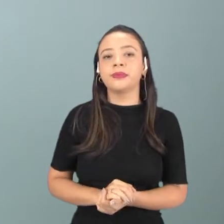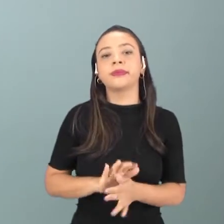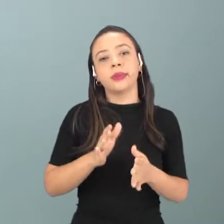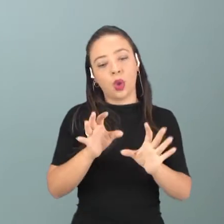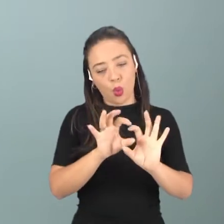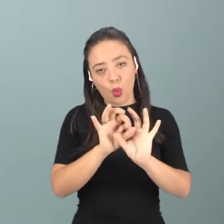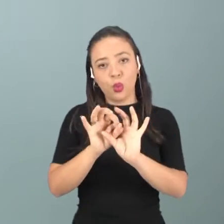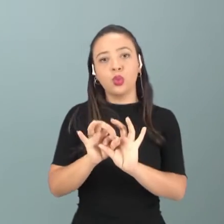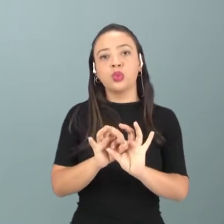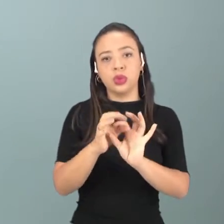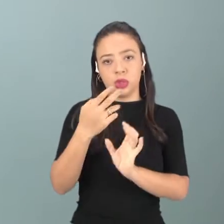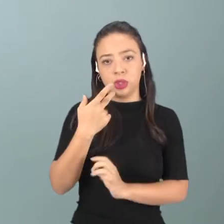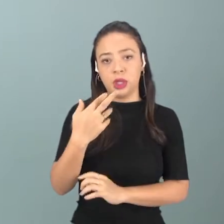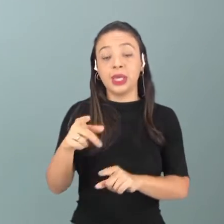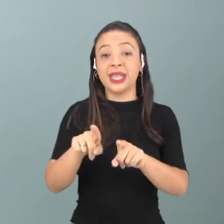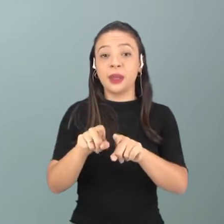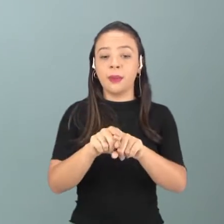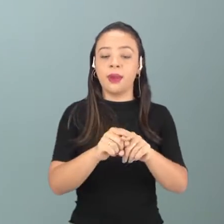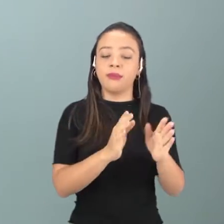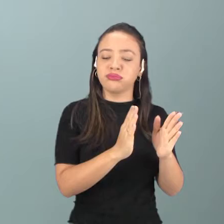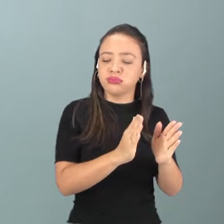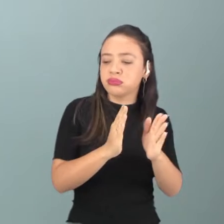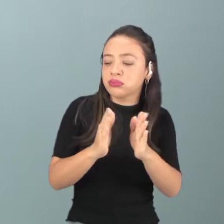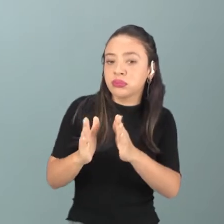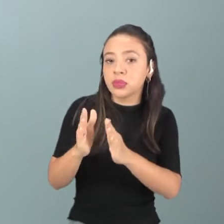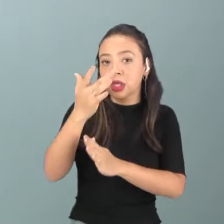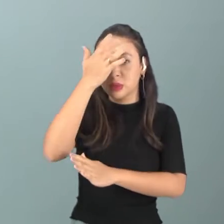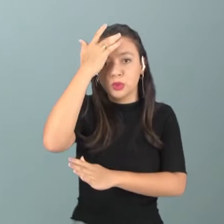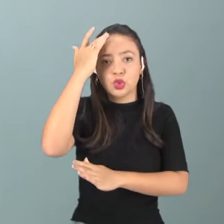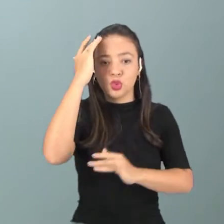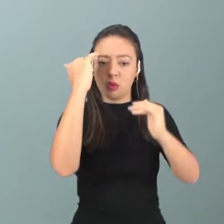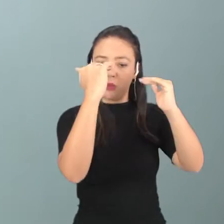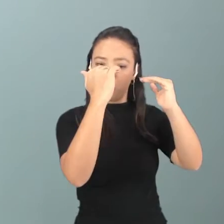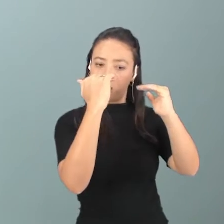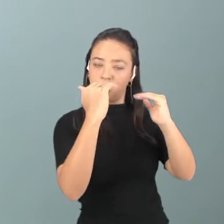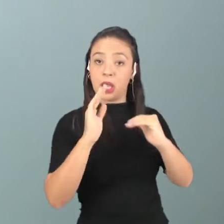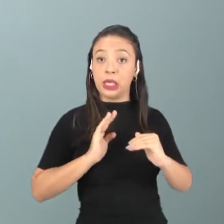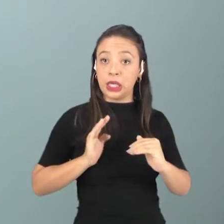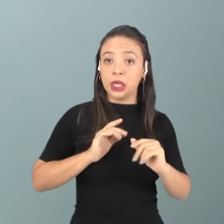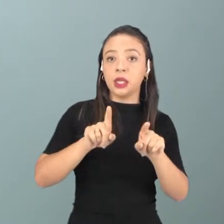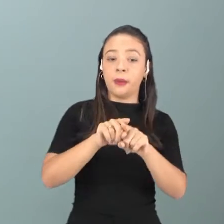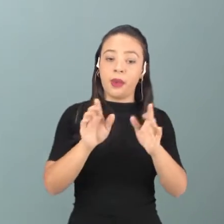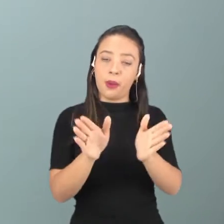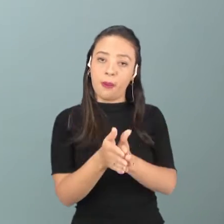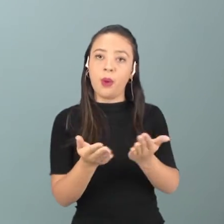foi importante e essa divisão de classes também marcou a fase do inglês médio, certo?